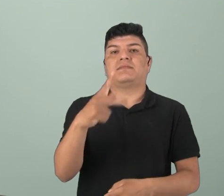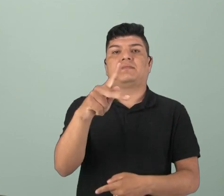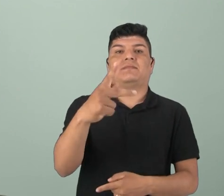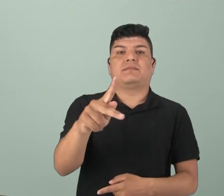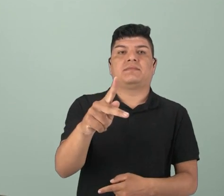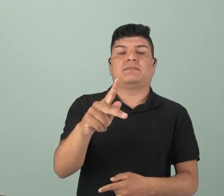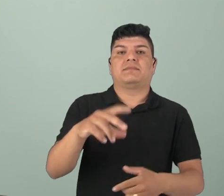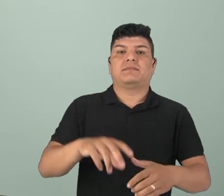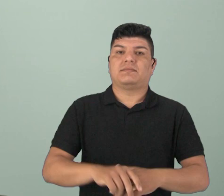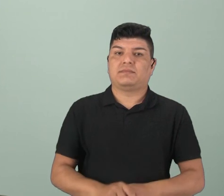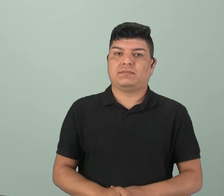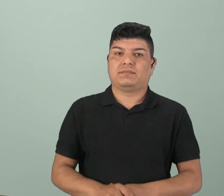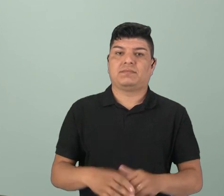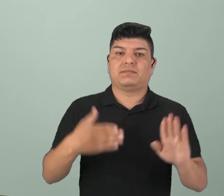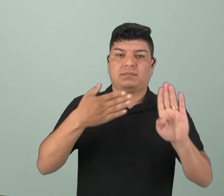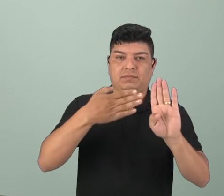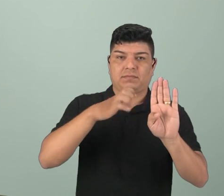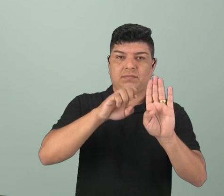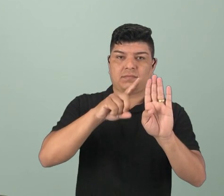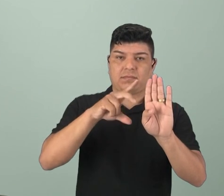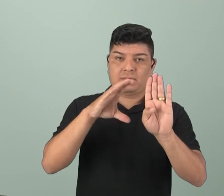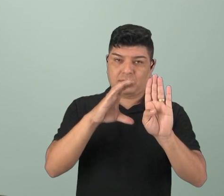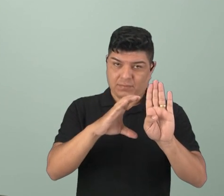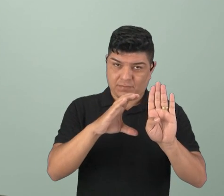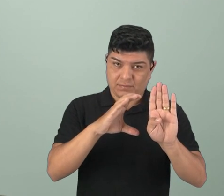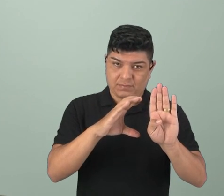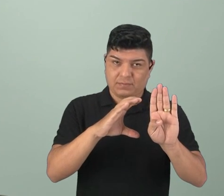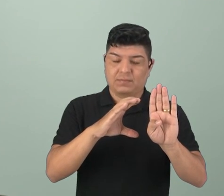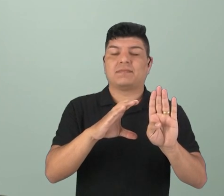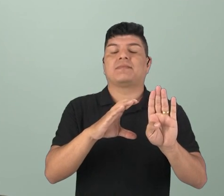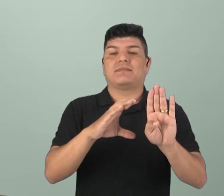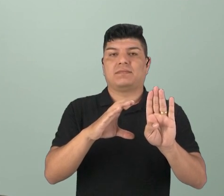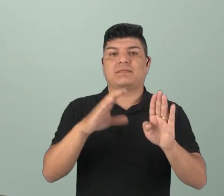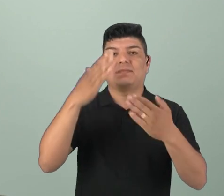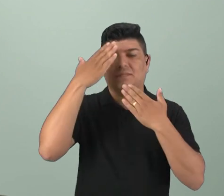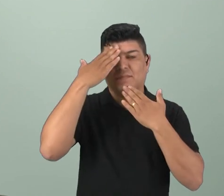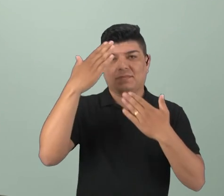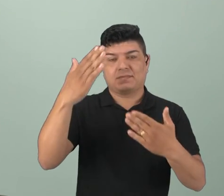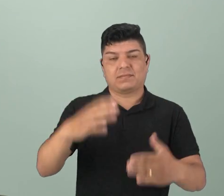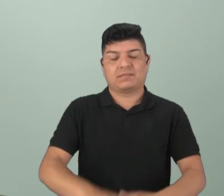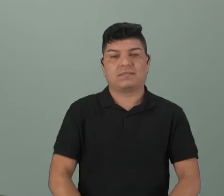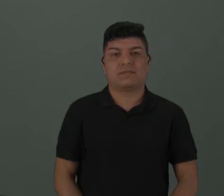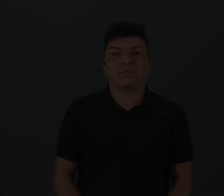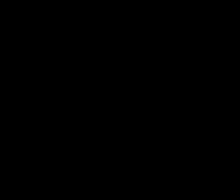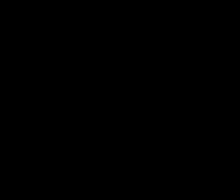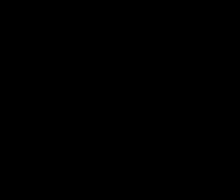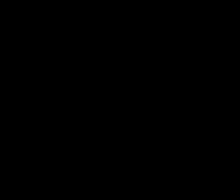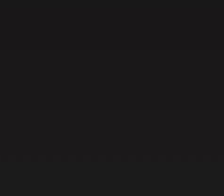professor e acesse também a nossa plataforma Eduque. Obrigada!